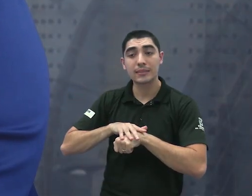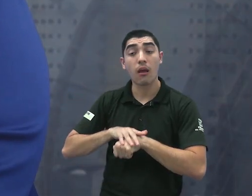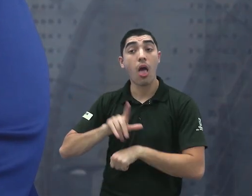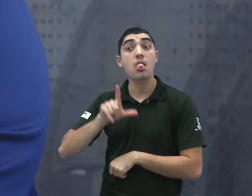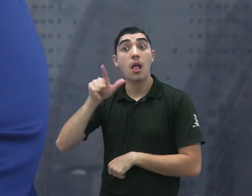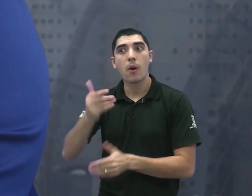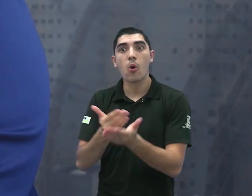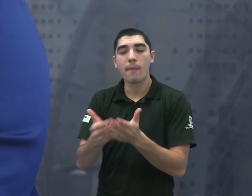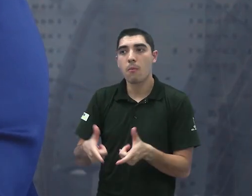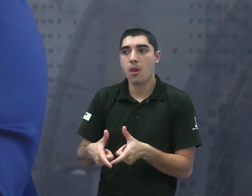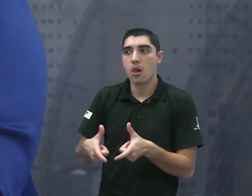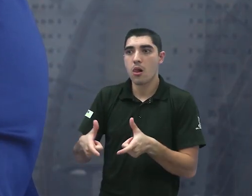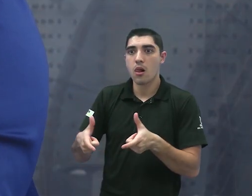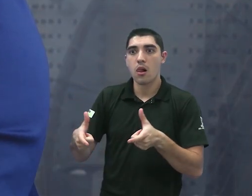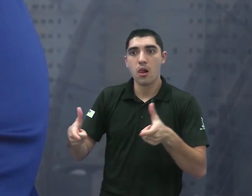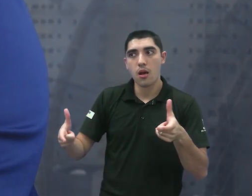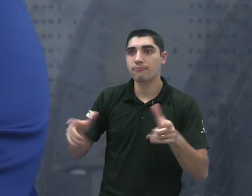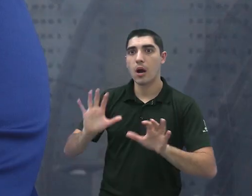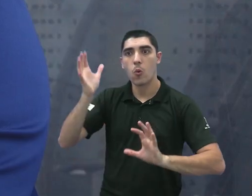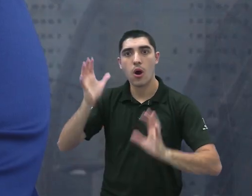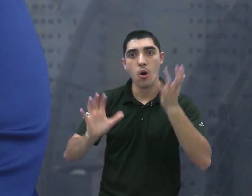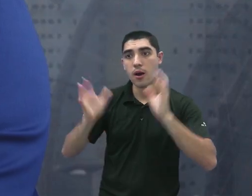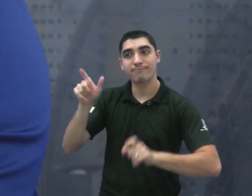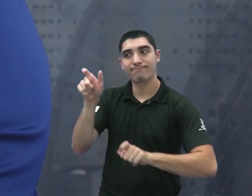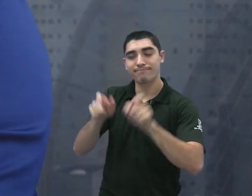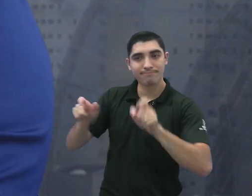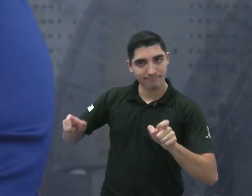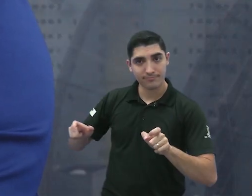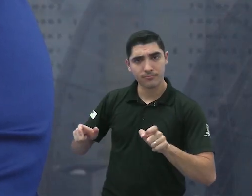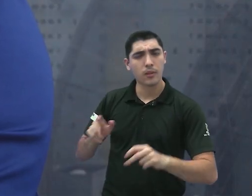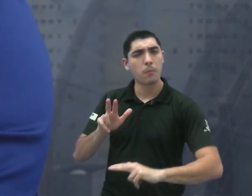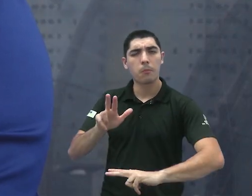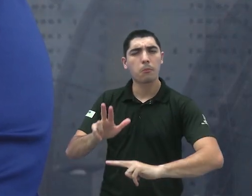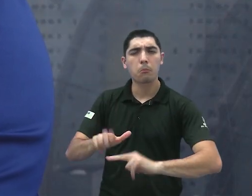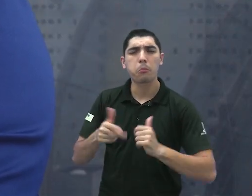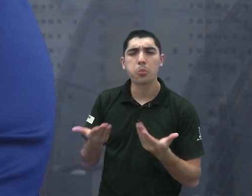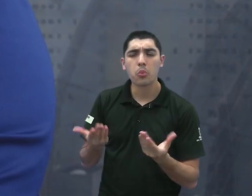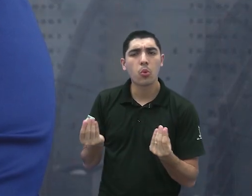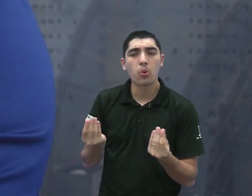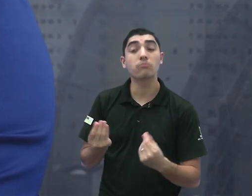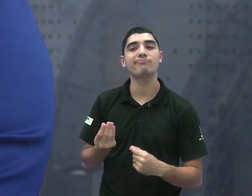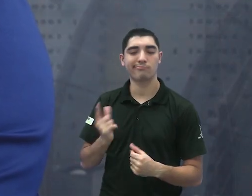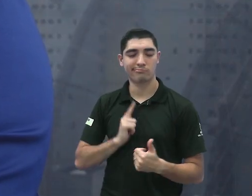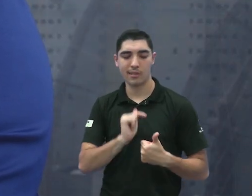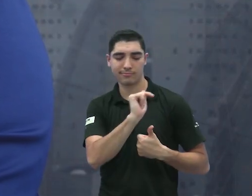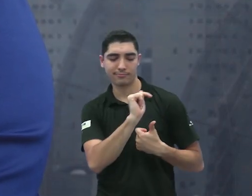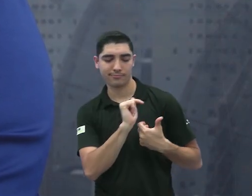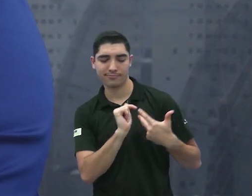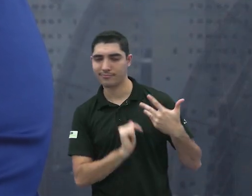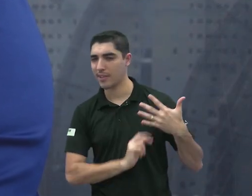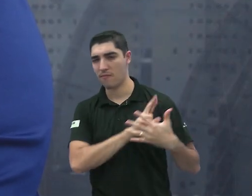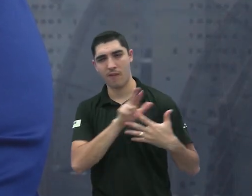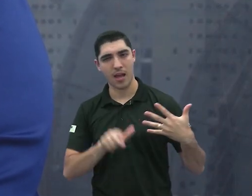vem aumentando os casos, né, que a gente vai observando por uma série de fatores. Nós costumamos colocar muito na